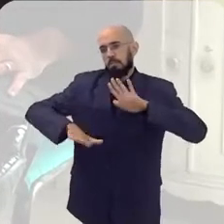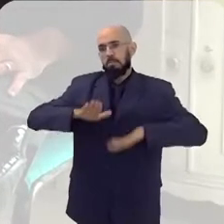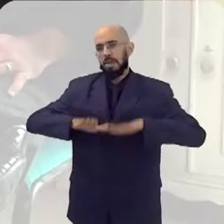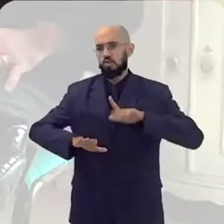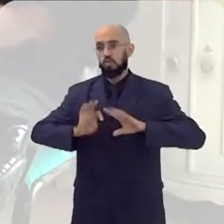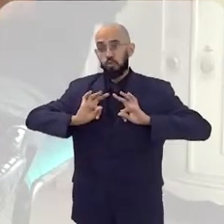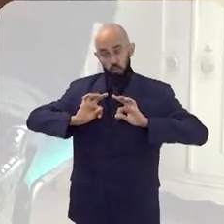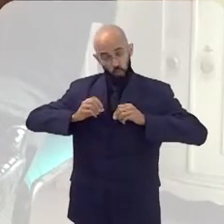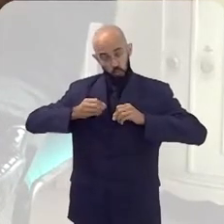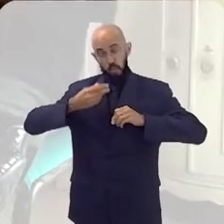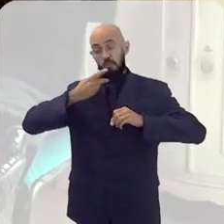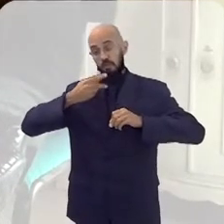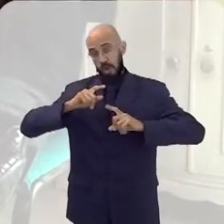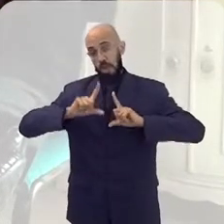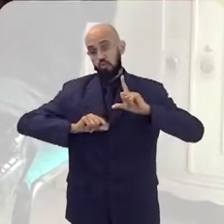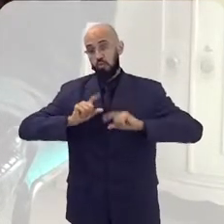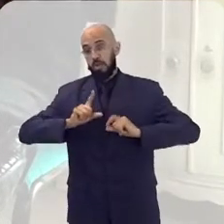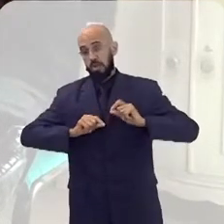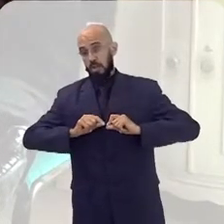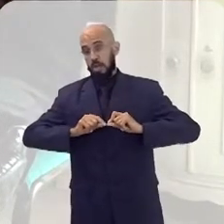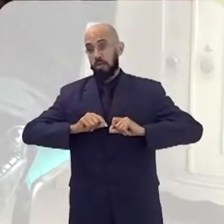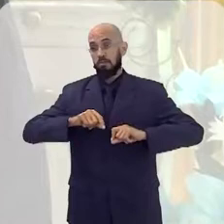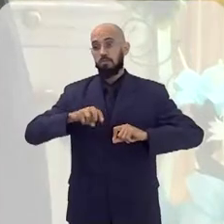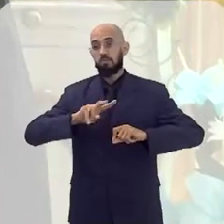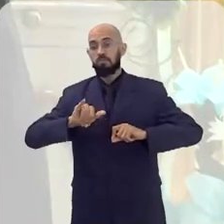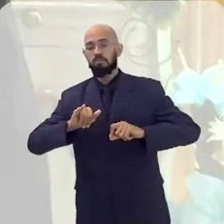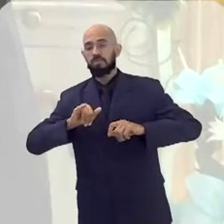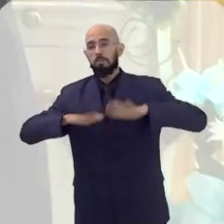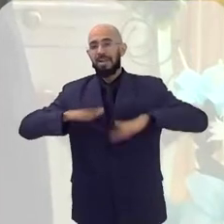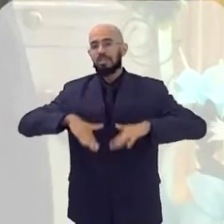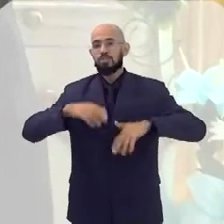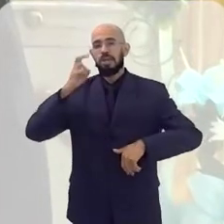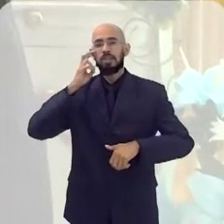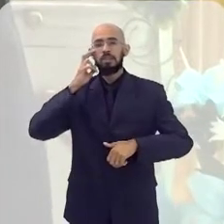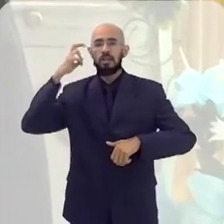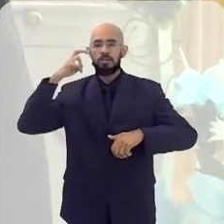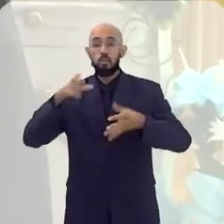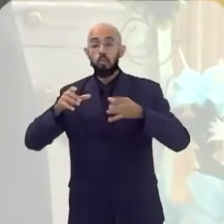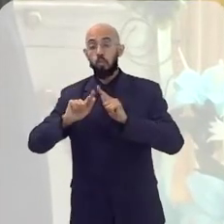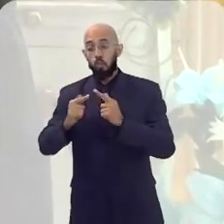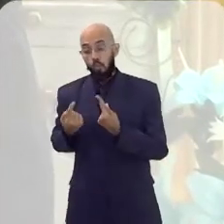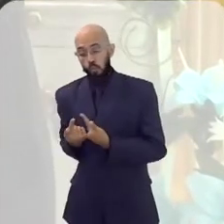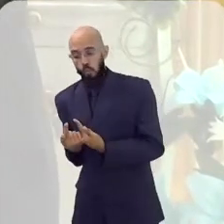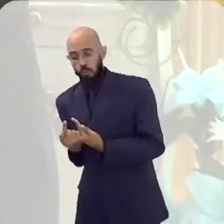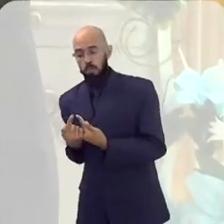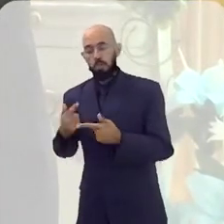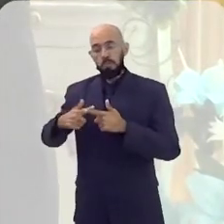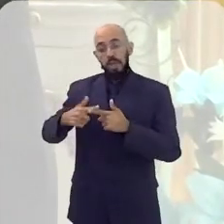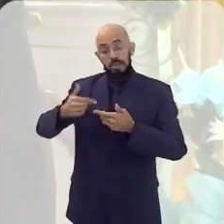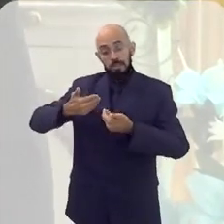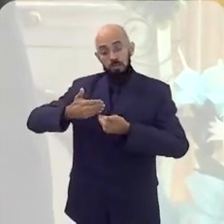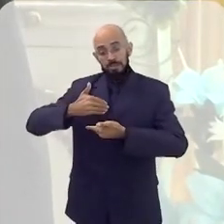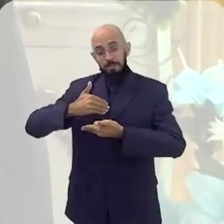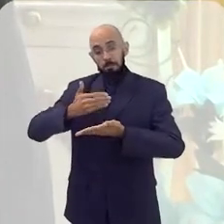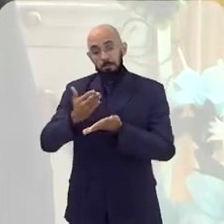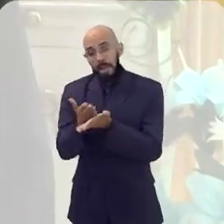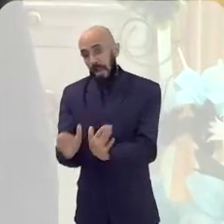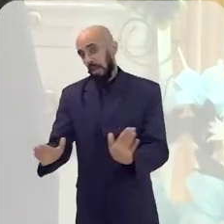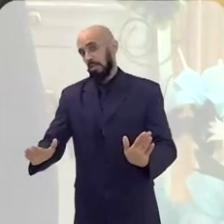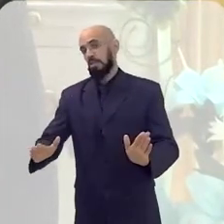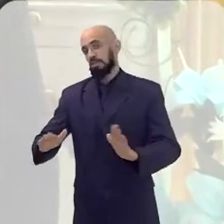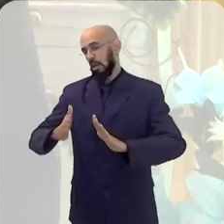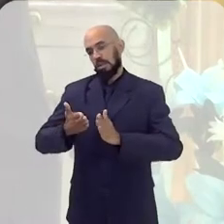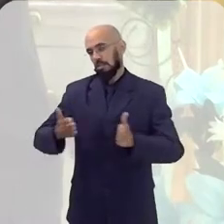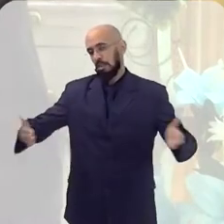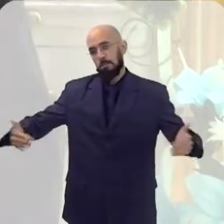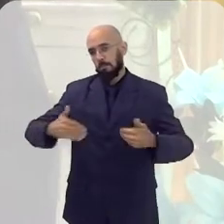Vai depender. Tudo que eu vou falar sobre o Wicca vai depender da tradição, tá? Porque as tradições elas são independentes, tá?